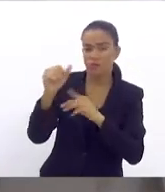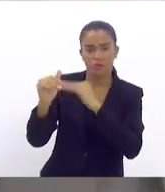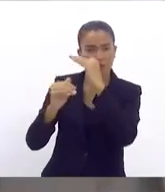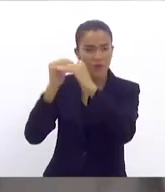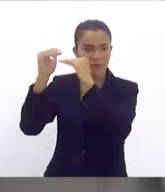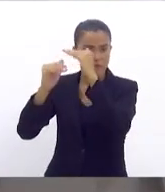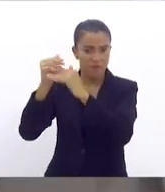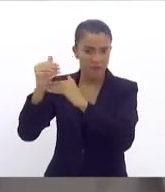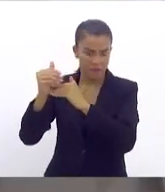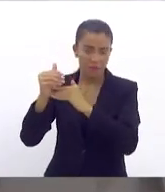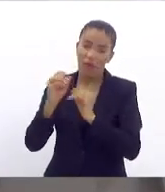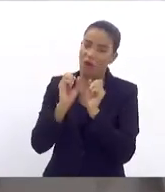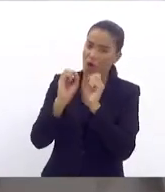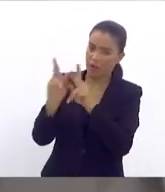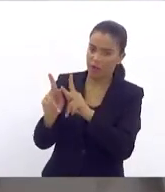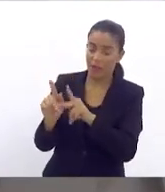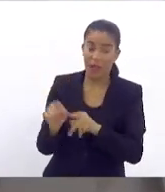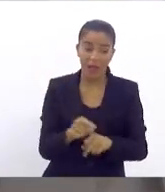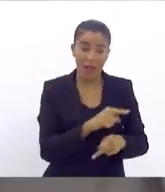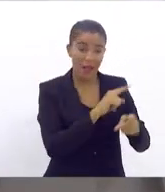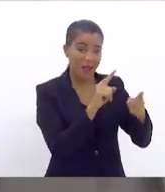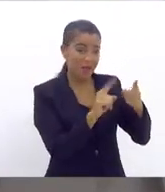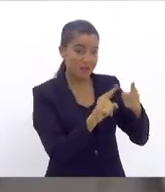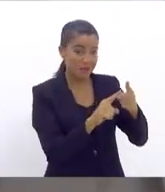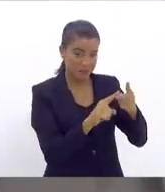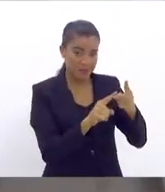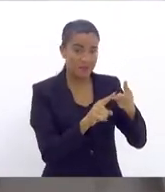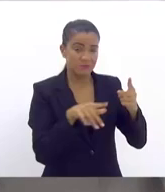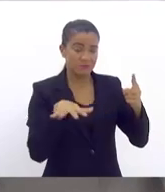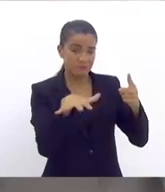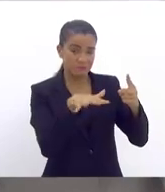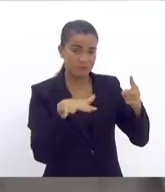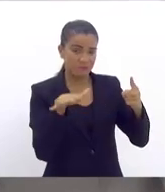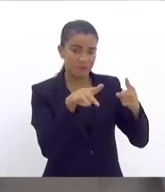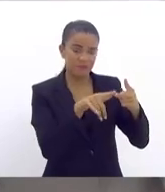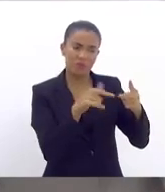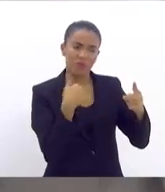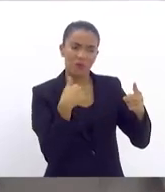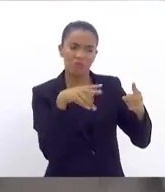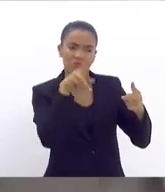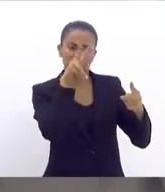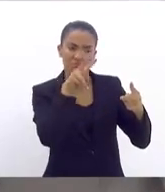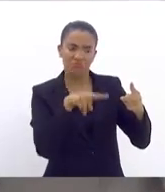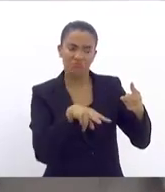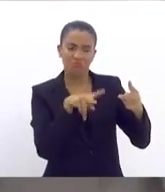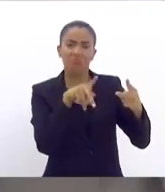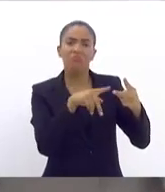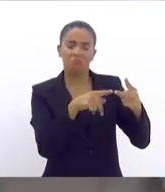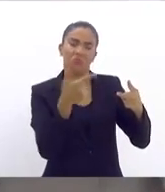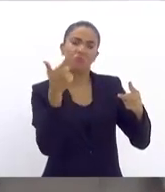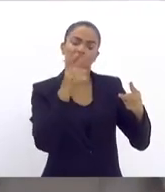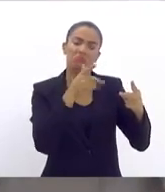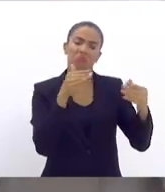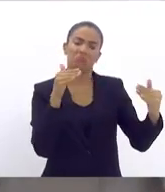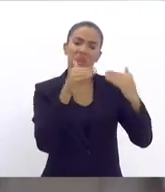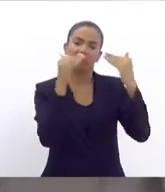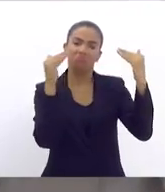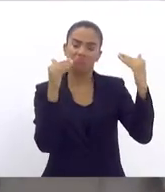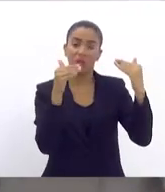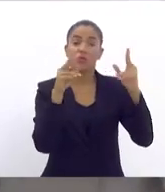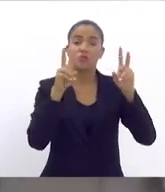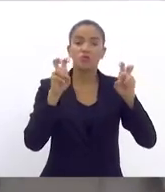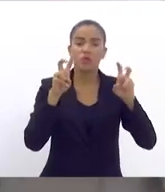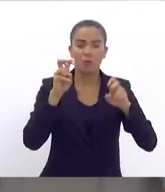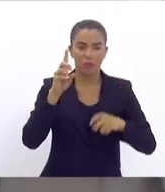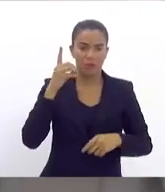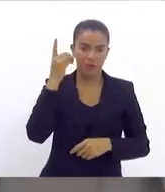desenvolvimento. Essa é uma questão. A segunda questão que me convenceu definitivamente sobre a iniciativa do